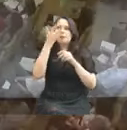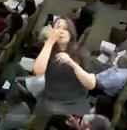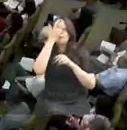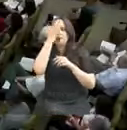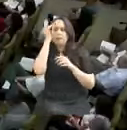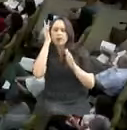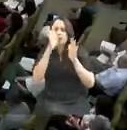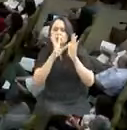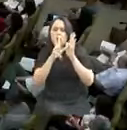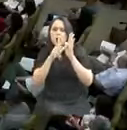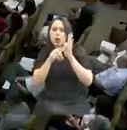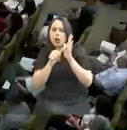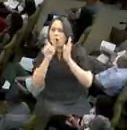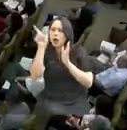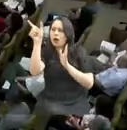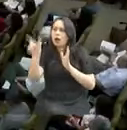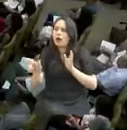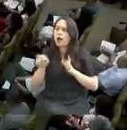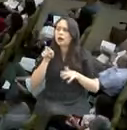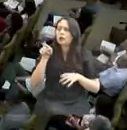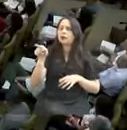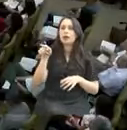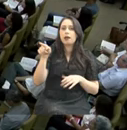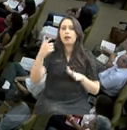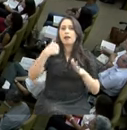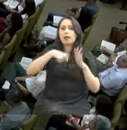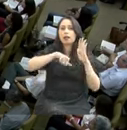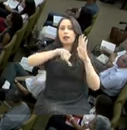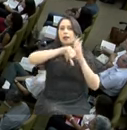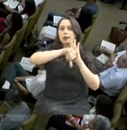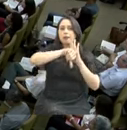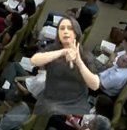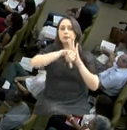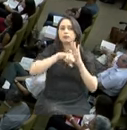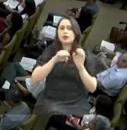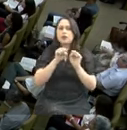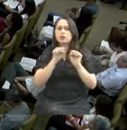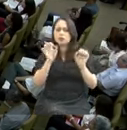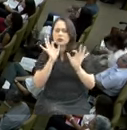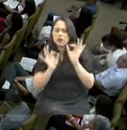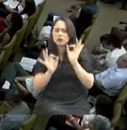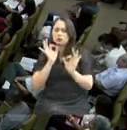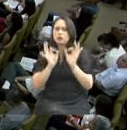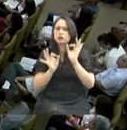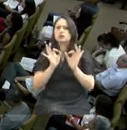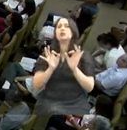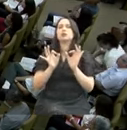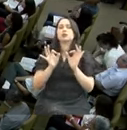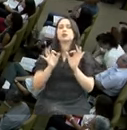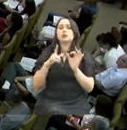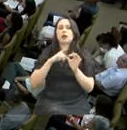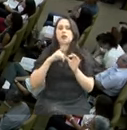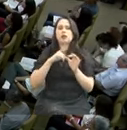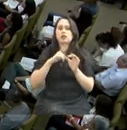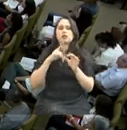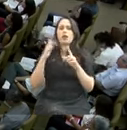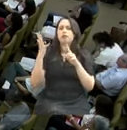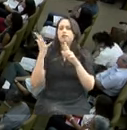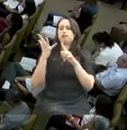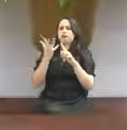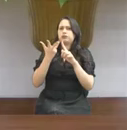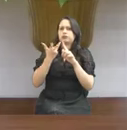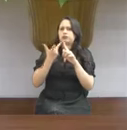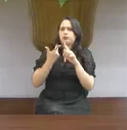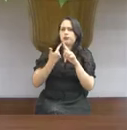Vamos imaginar ali. E ele cometeu algo e o sistema judiciário de Roma tinha várias técnicas.